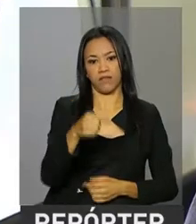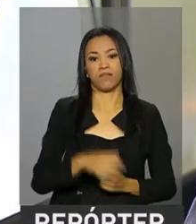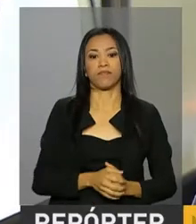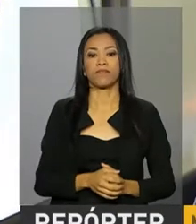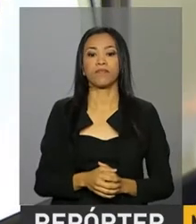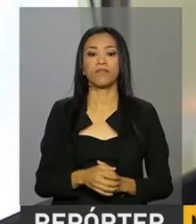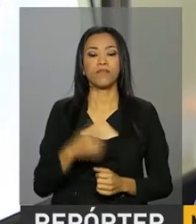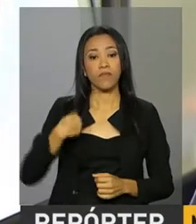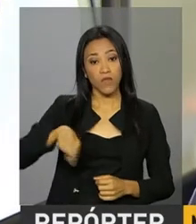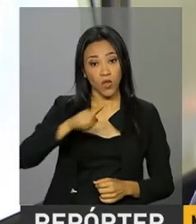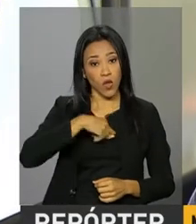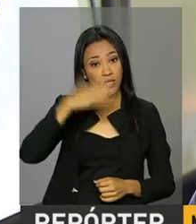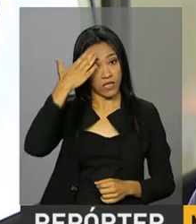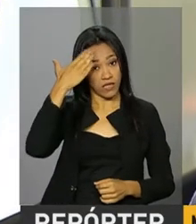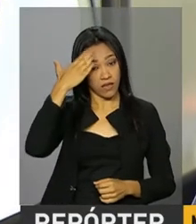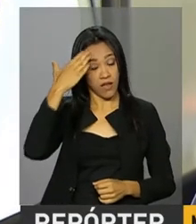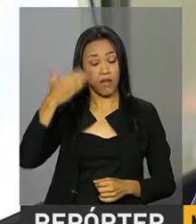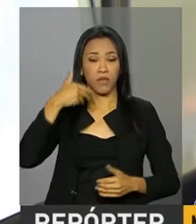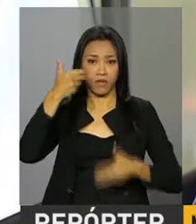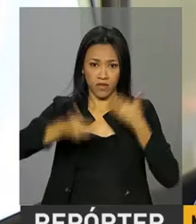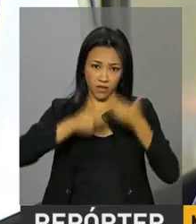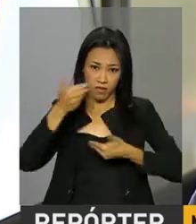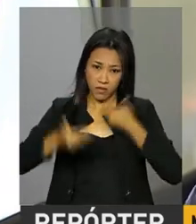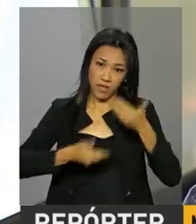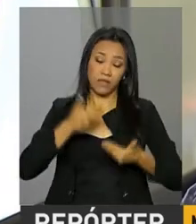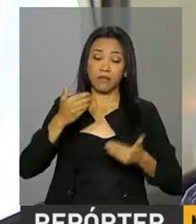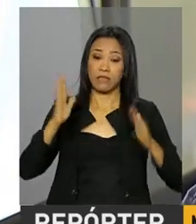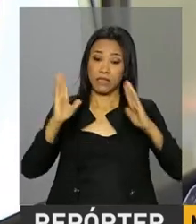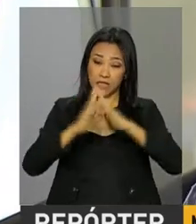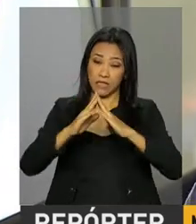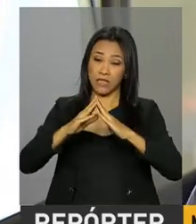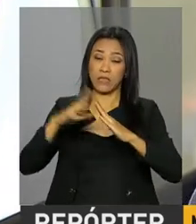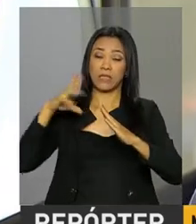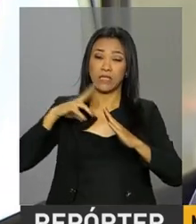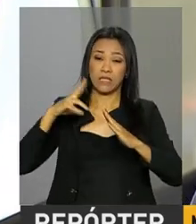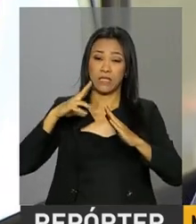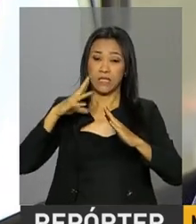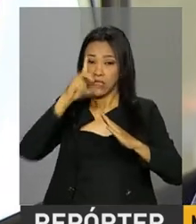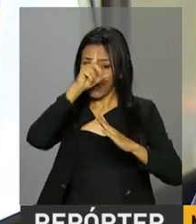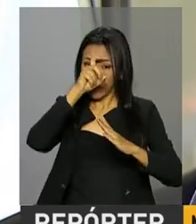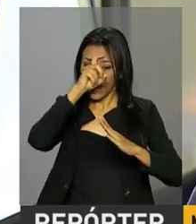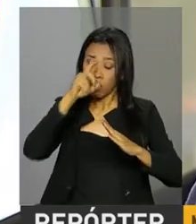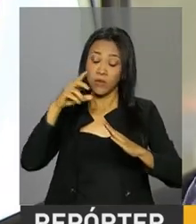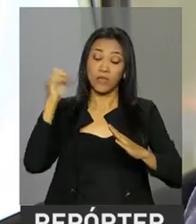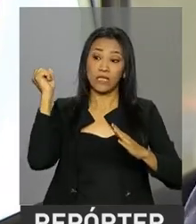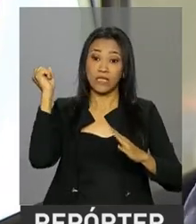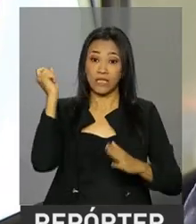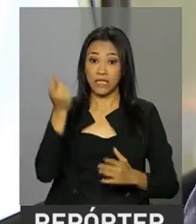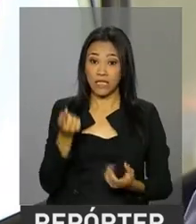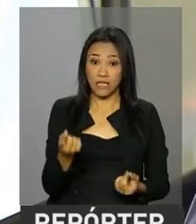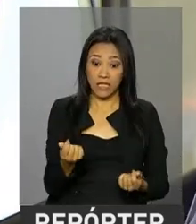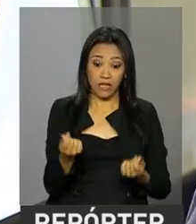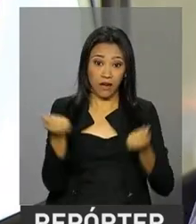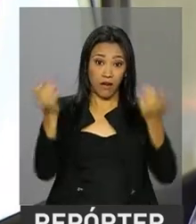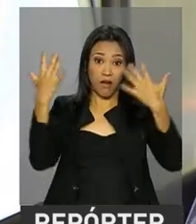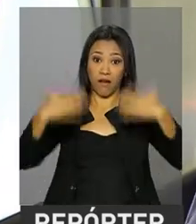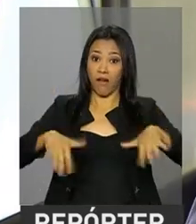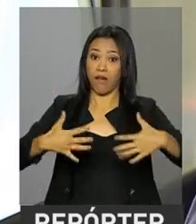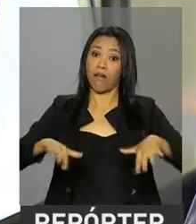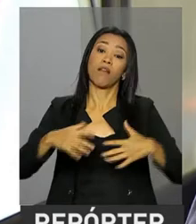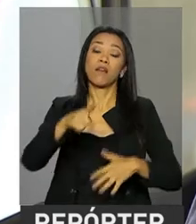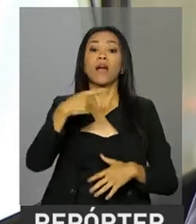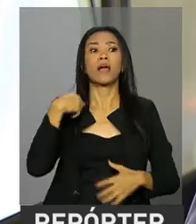sabe que o tratamento desse na rede particular muito carro e quando a gente descobriu que tinha equipe que a gente vê